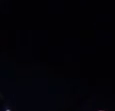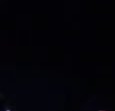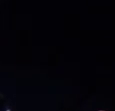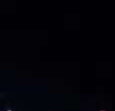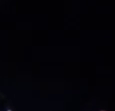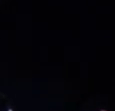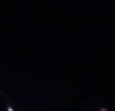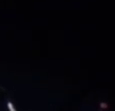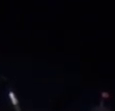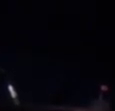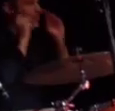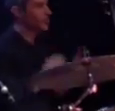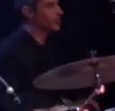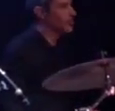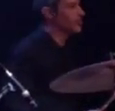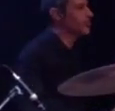vou lá.